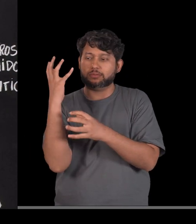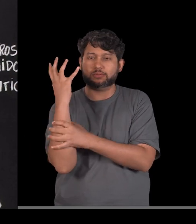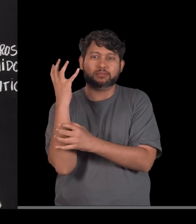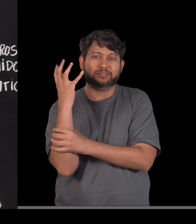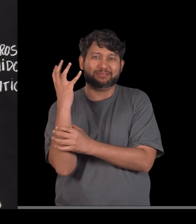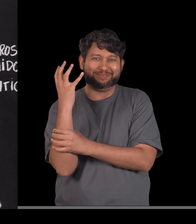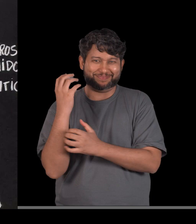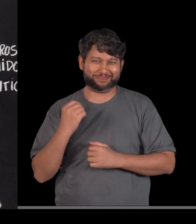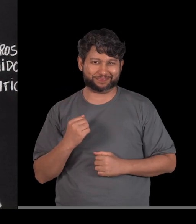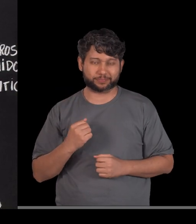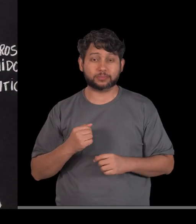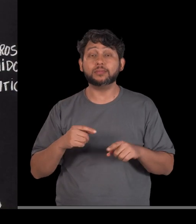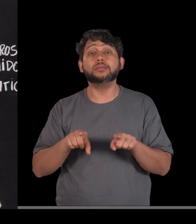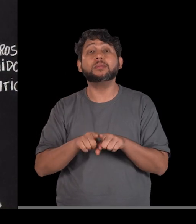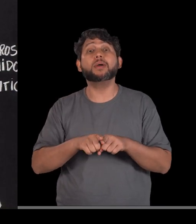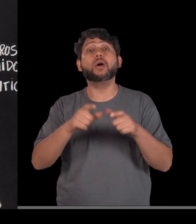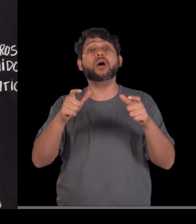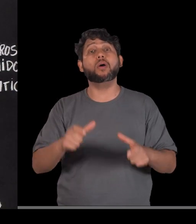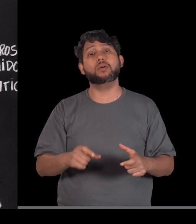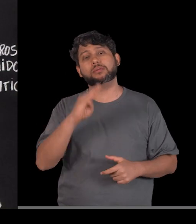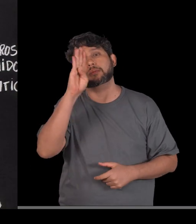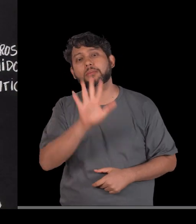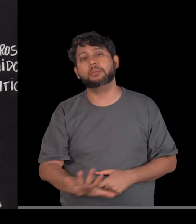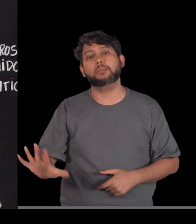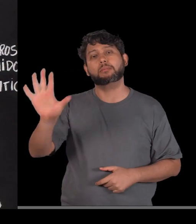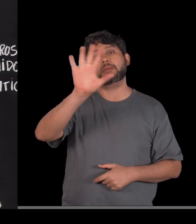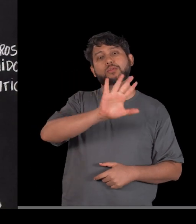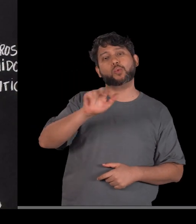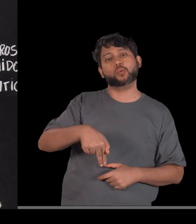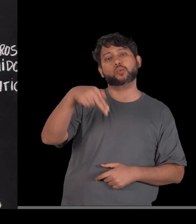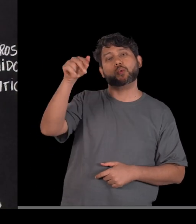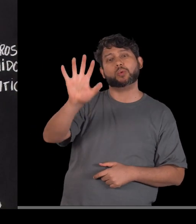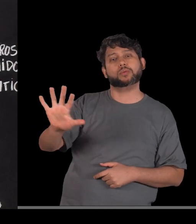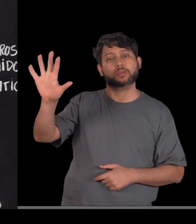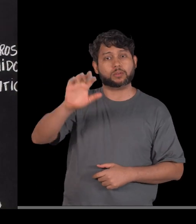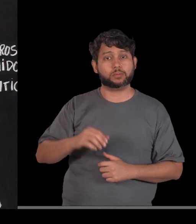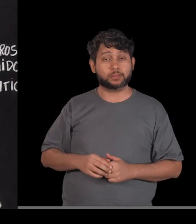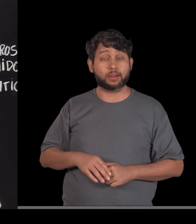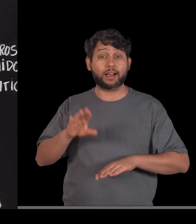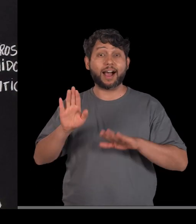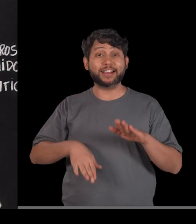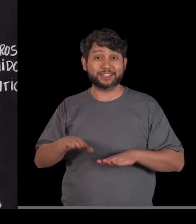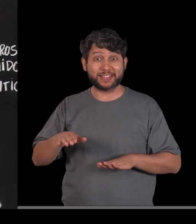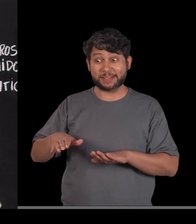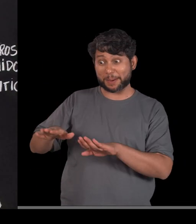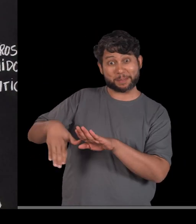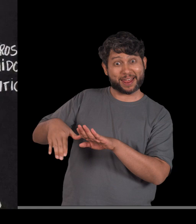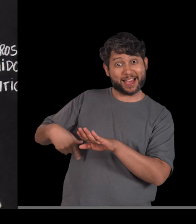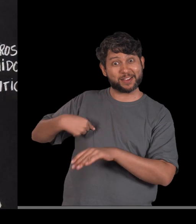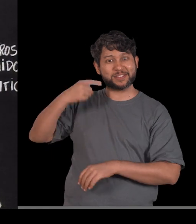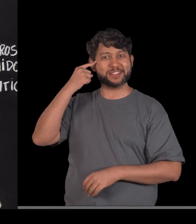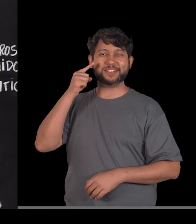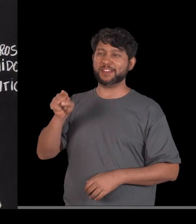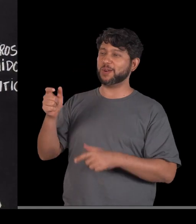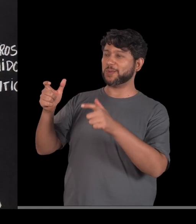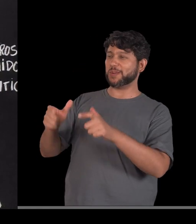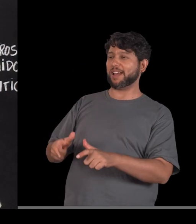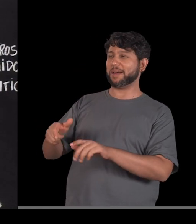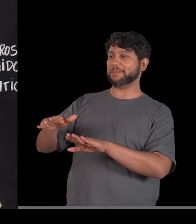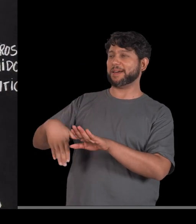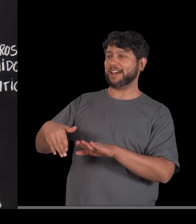água e se encontra principalmente no sertão nordestino brasileiro. No litoral do Nordeste, muitas vezes a gente pensa, o